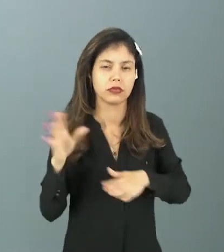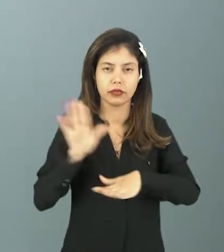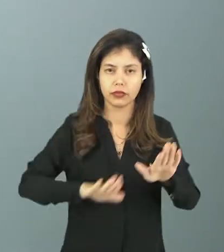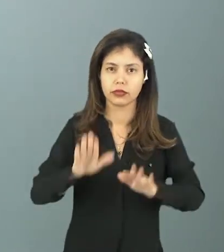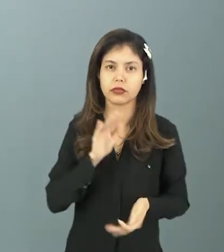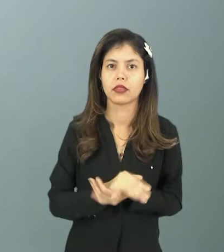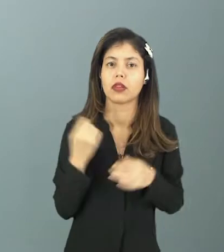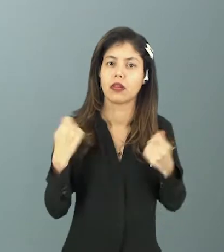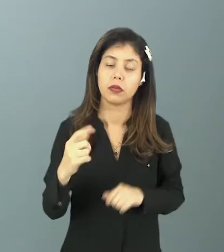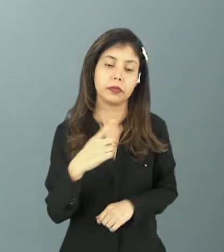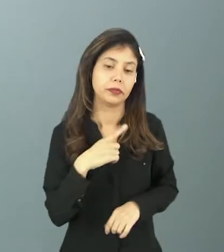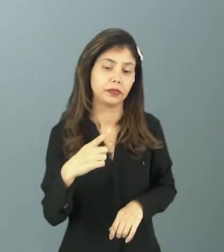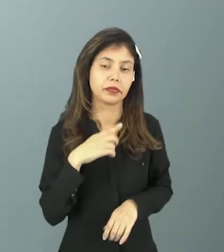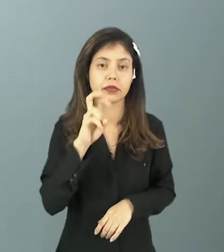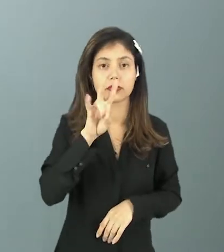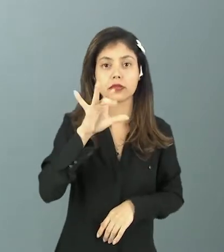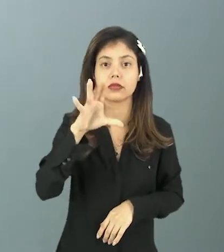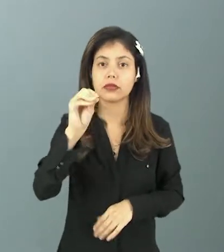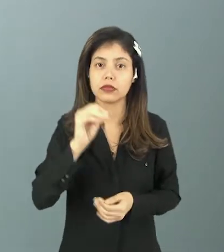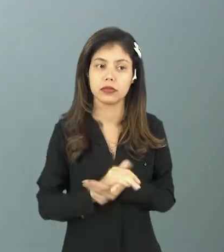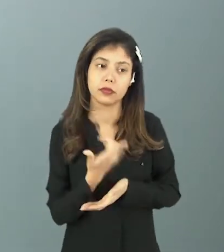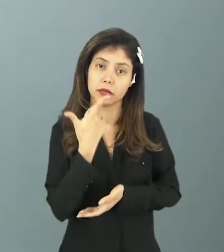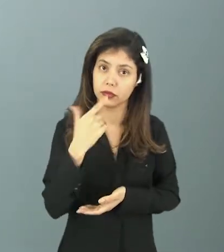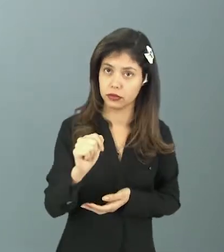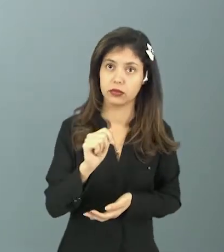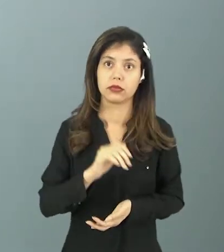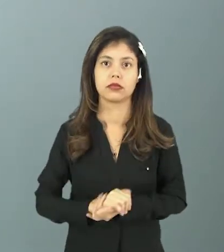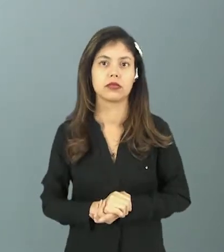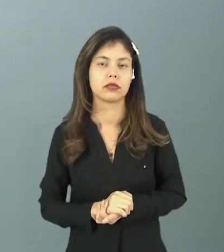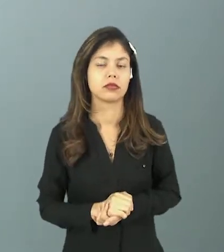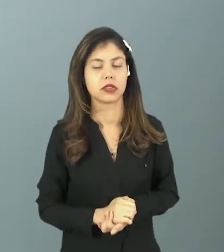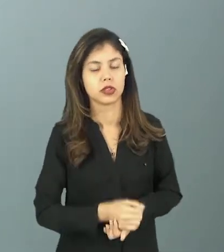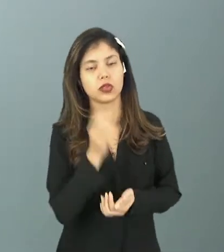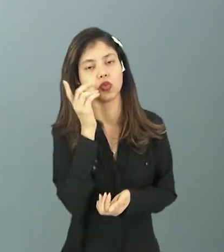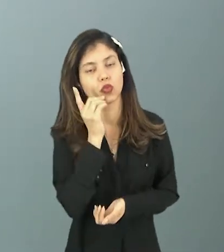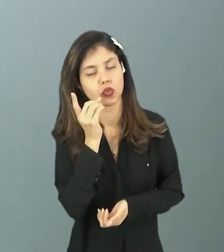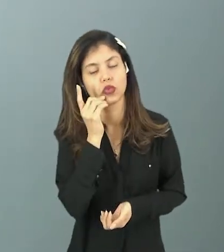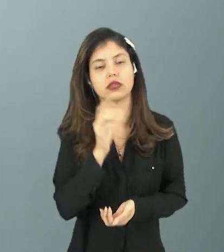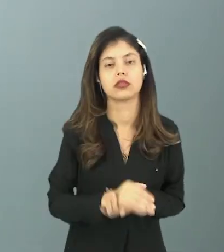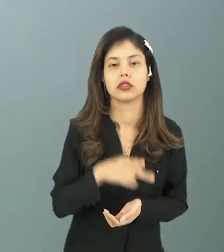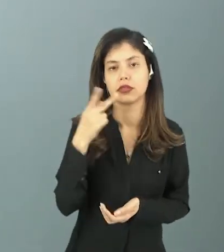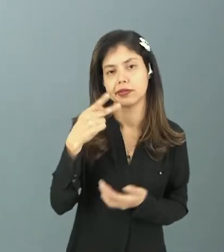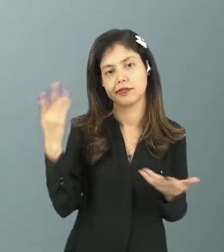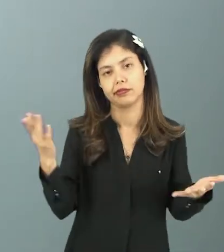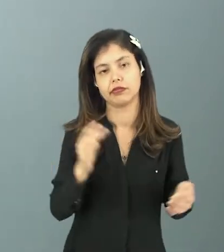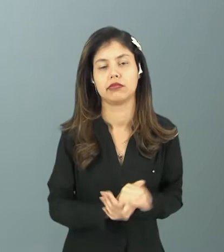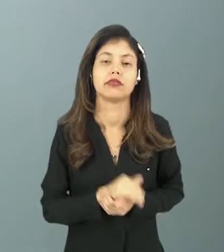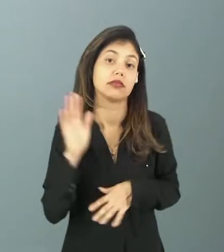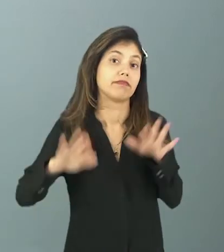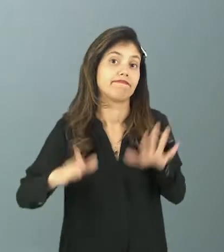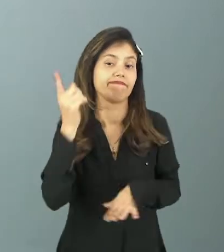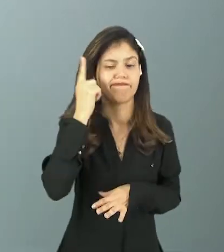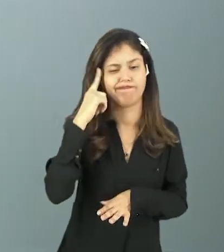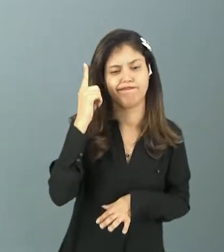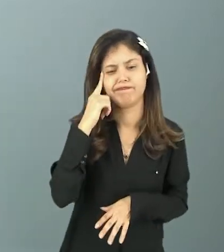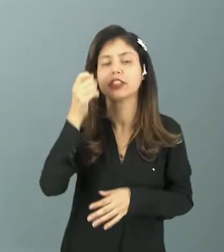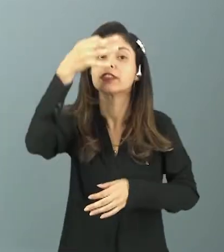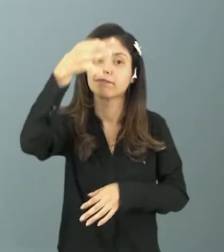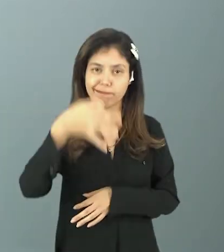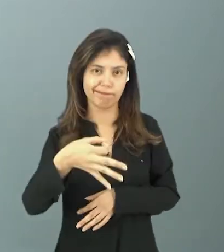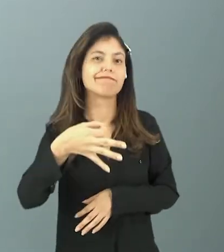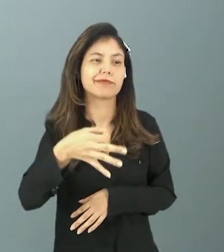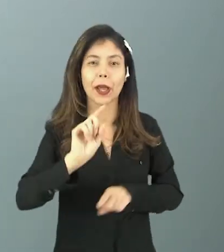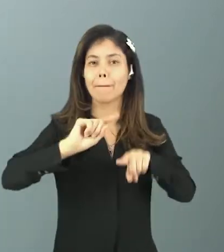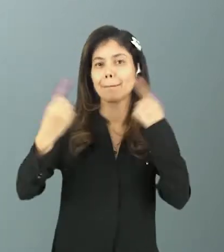e a gente tem muitos vícios da linguagem. Esses vícios do dia a dia é a forma da gente falar. A gente às vezes pensa que está falando